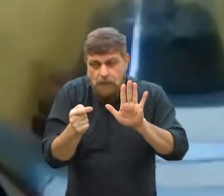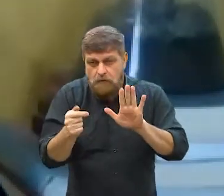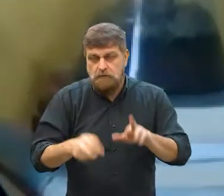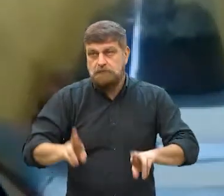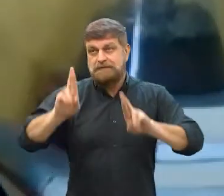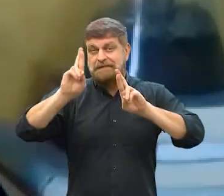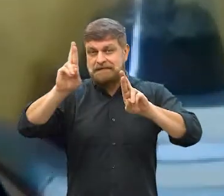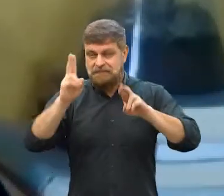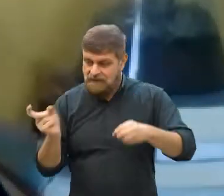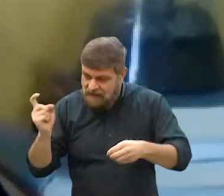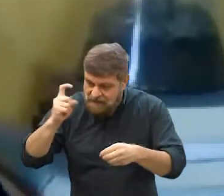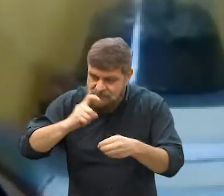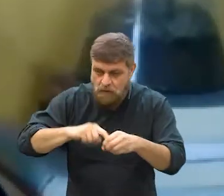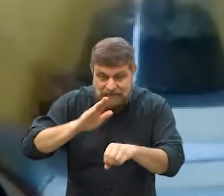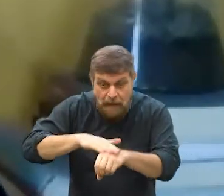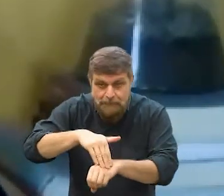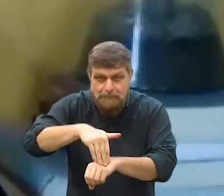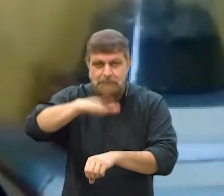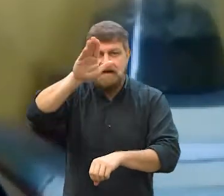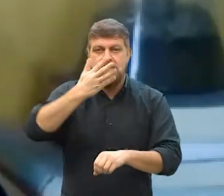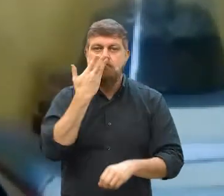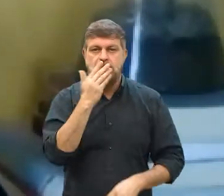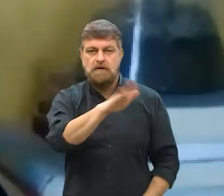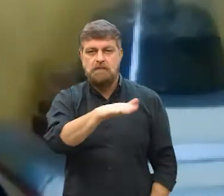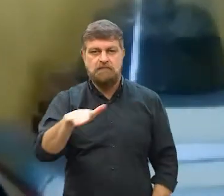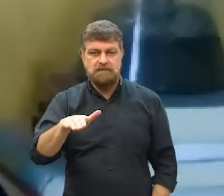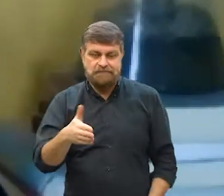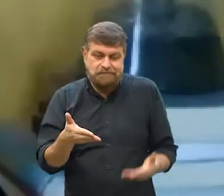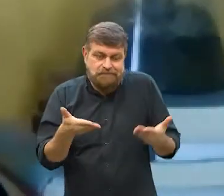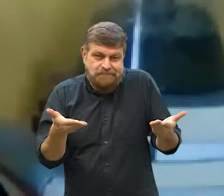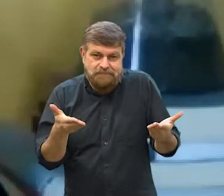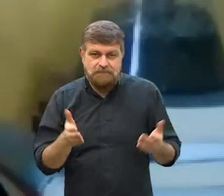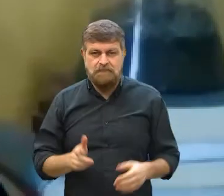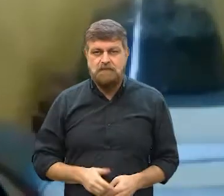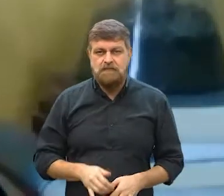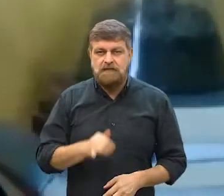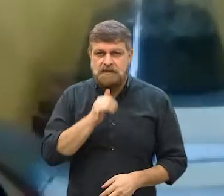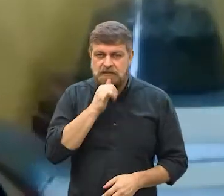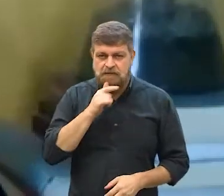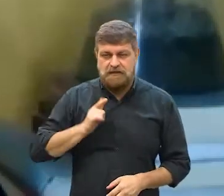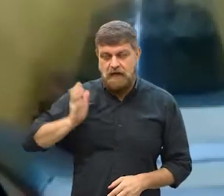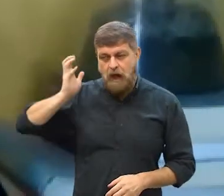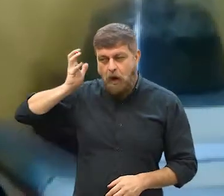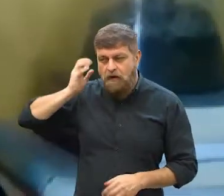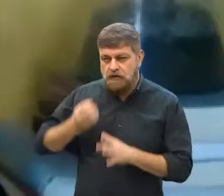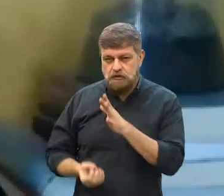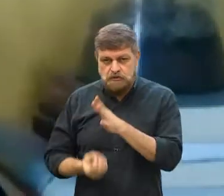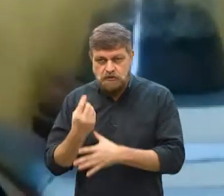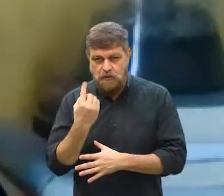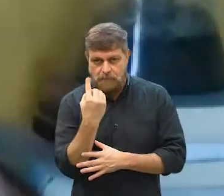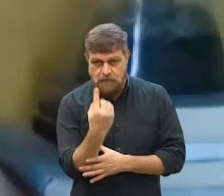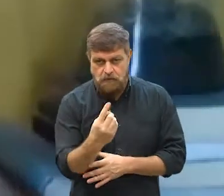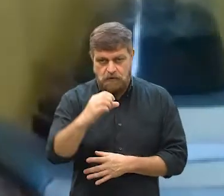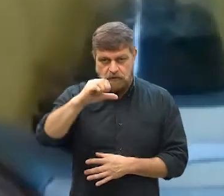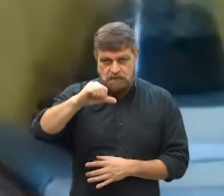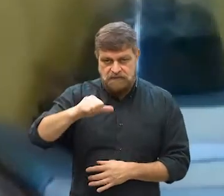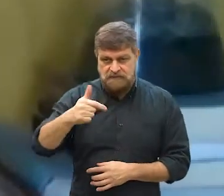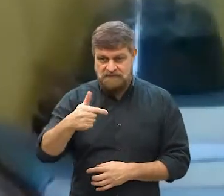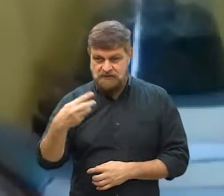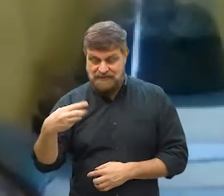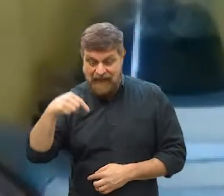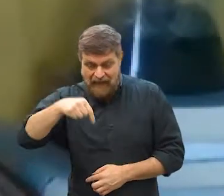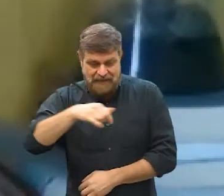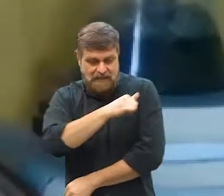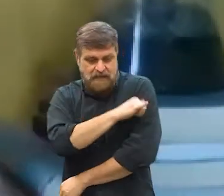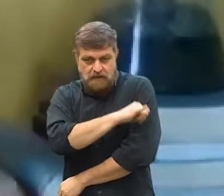Espero que volte mais volta em mais E também o público infantil com algumas exceções Conforme você disse o rádio surgiu 1923 tudo aqui no Rio de Janeiro